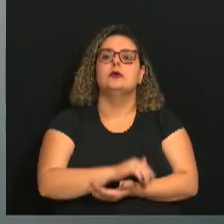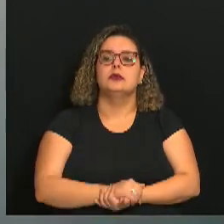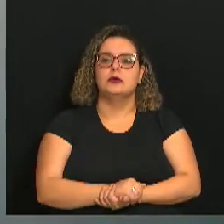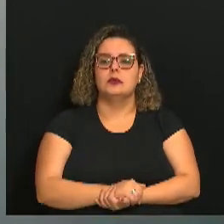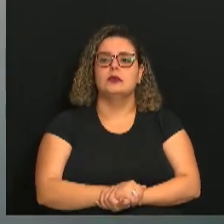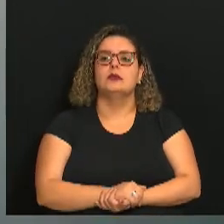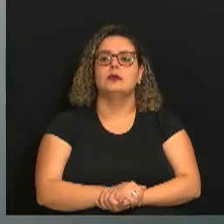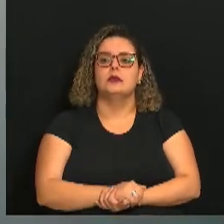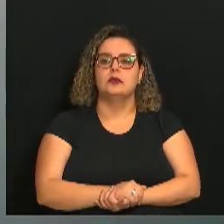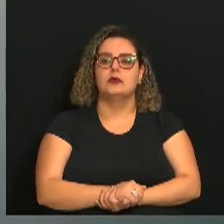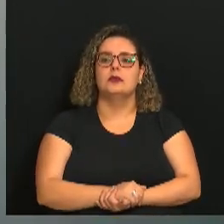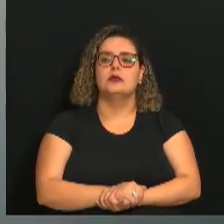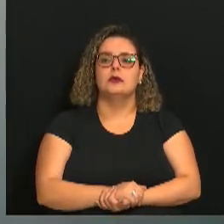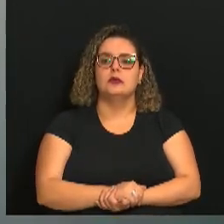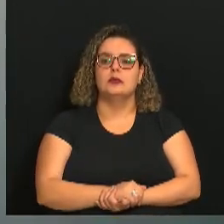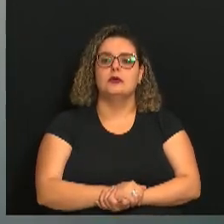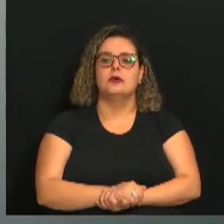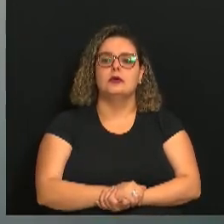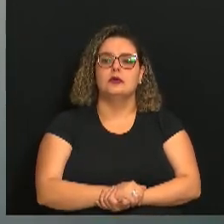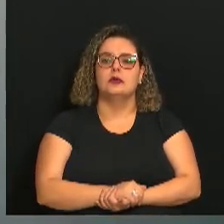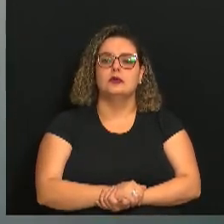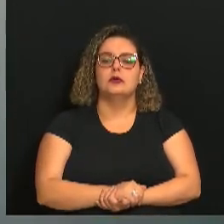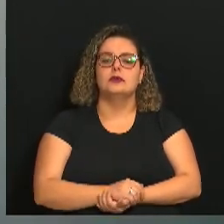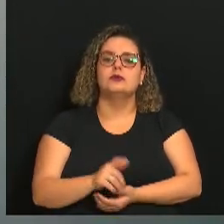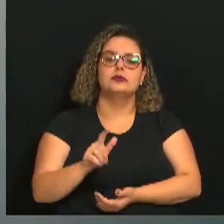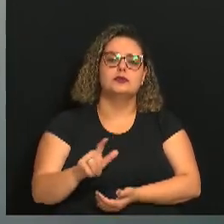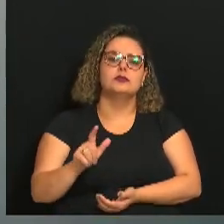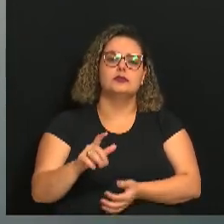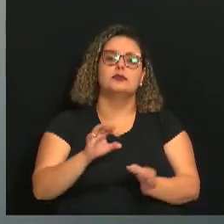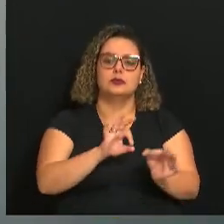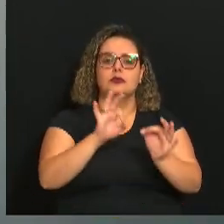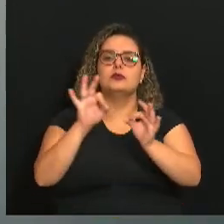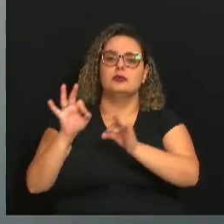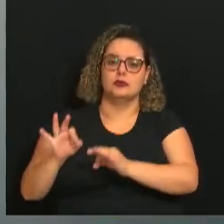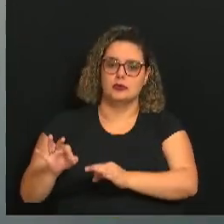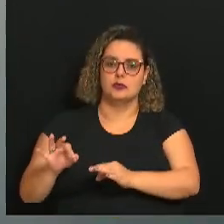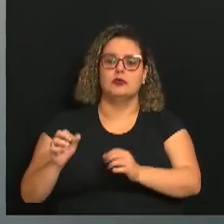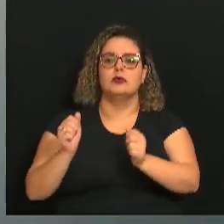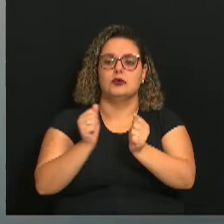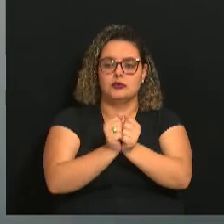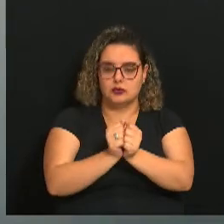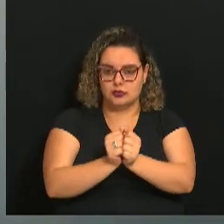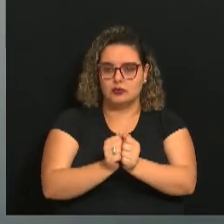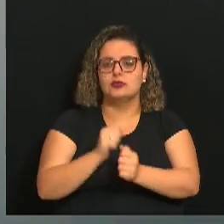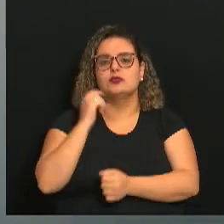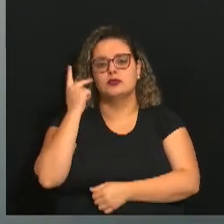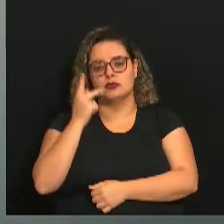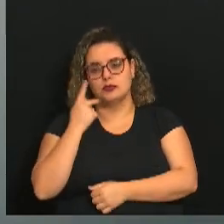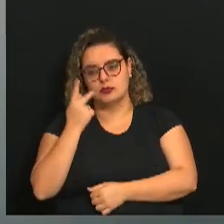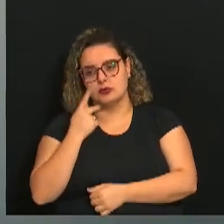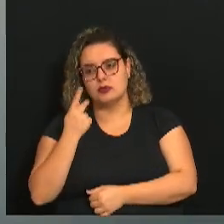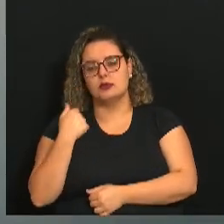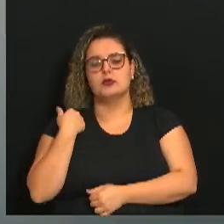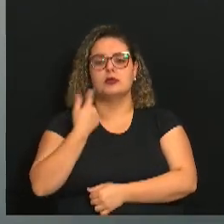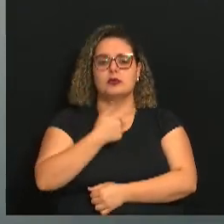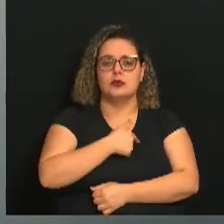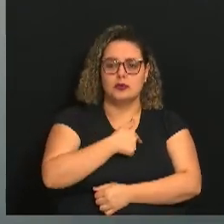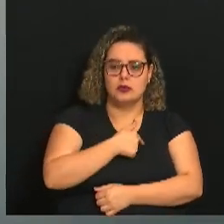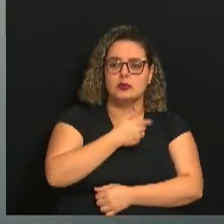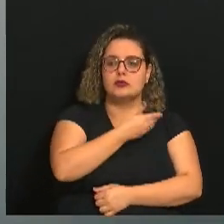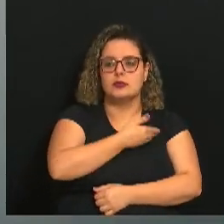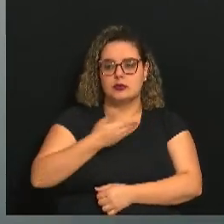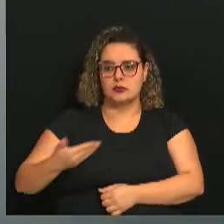maior esmero, inclusive com o acompanhamento de vocês, aí, os agentes públicos, que a gente sempre se coloca à disposição